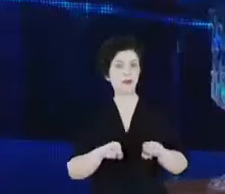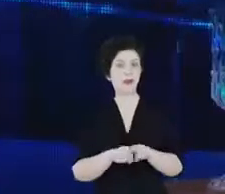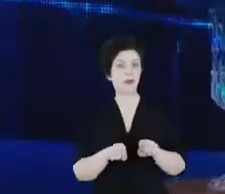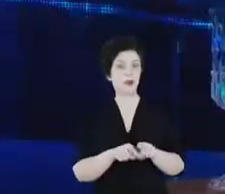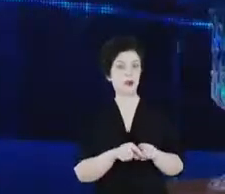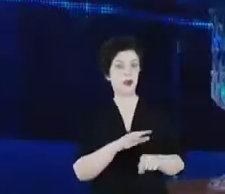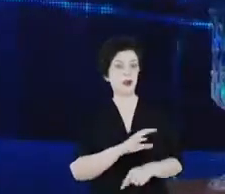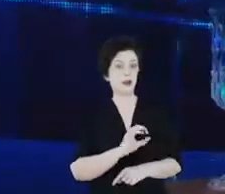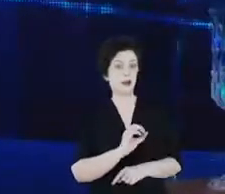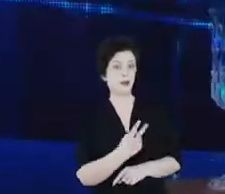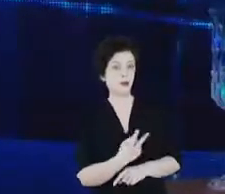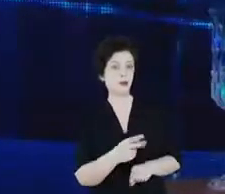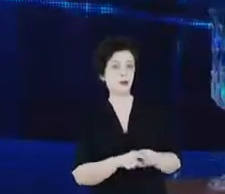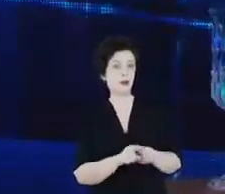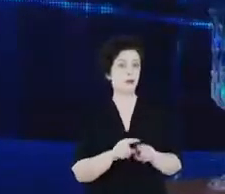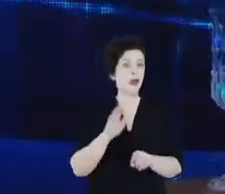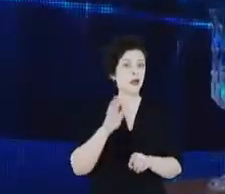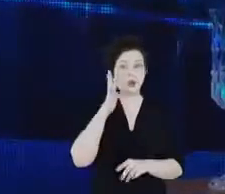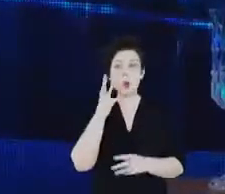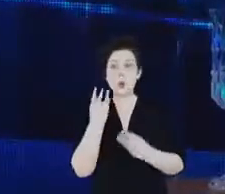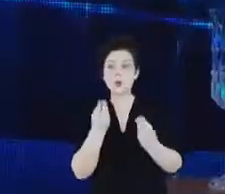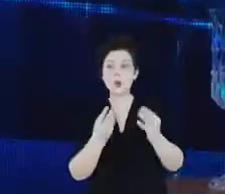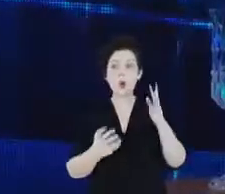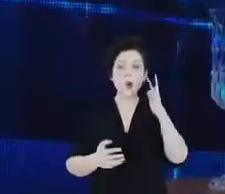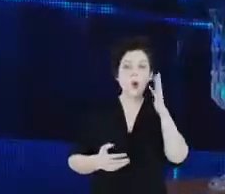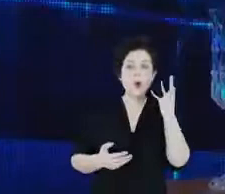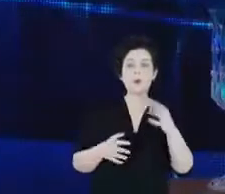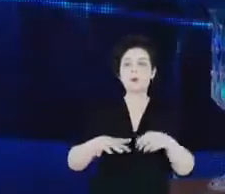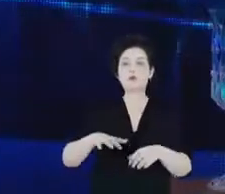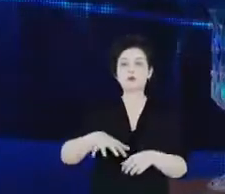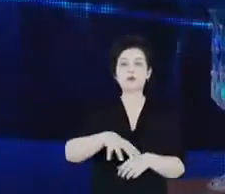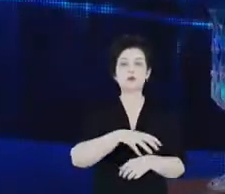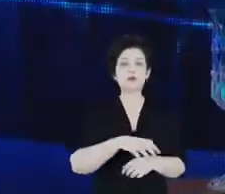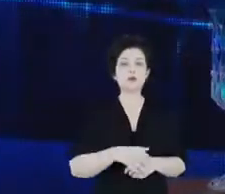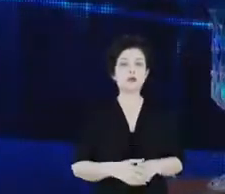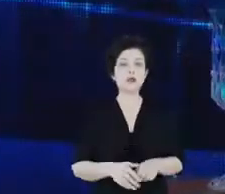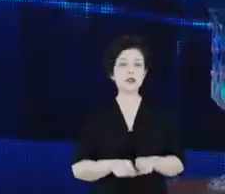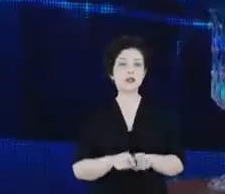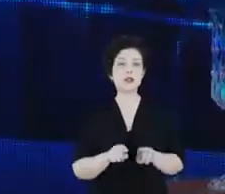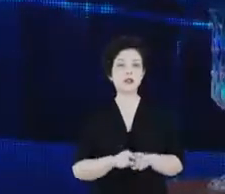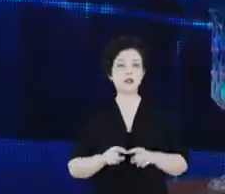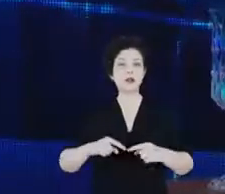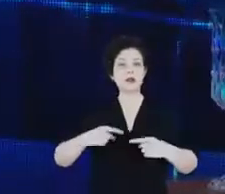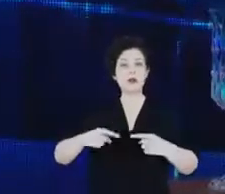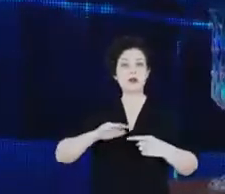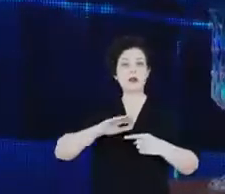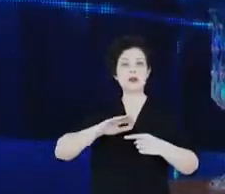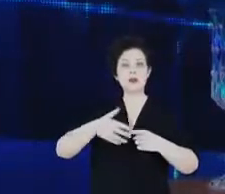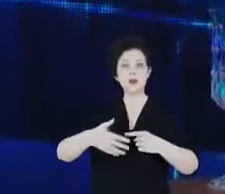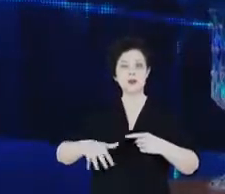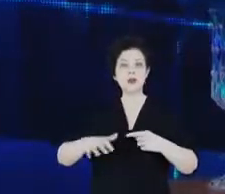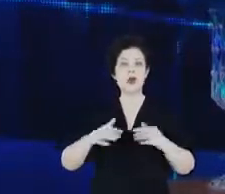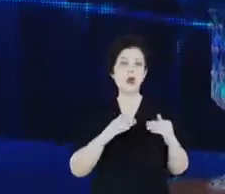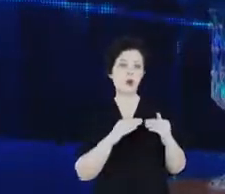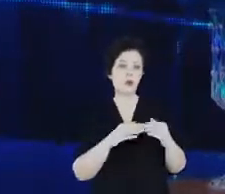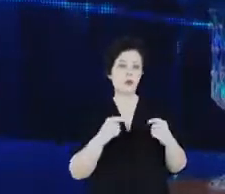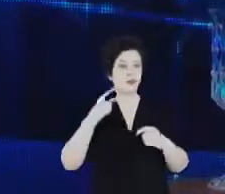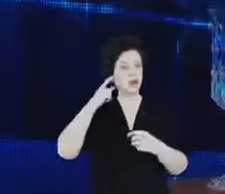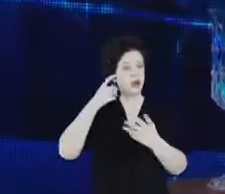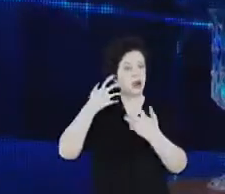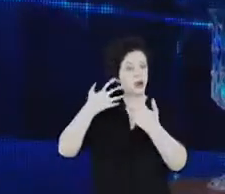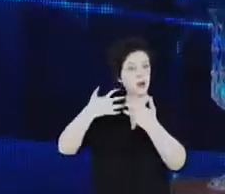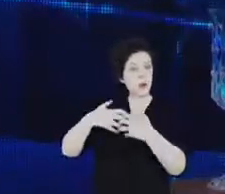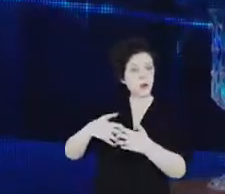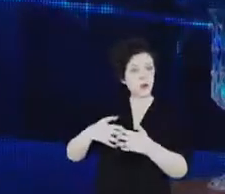carbono, achar soluções de mercado. Fantástico. E até do papel das hidráulicas, que eu concordo com você. Acho que a gente tem que repensar, porque elas